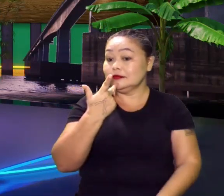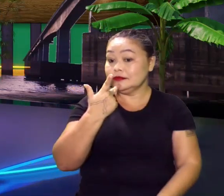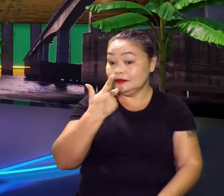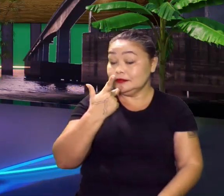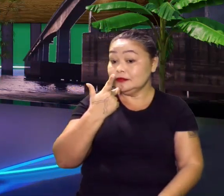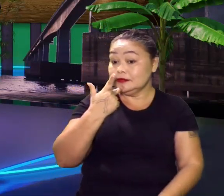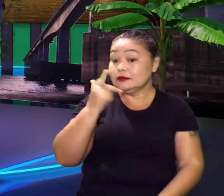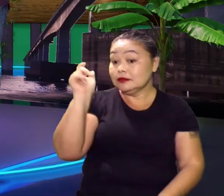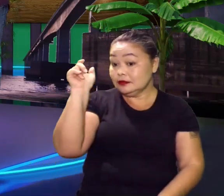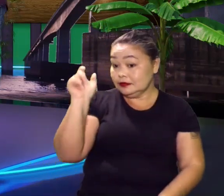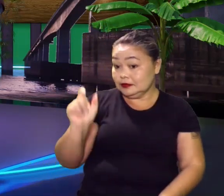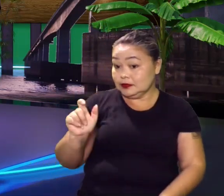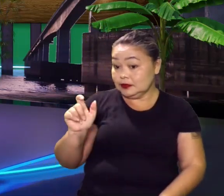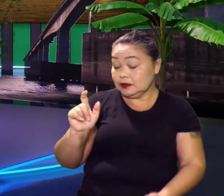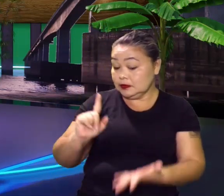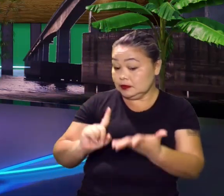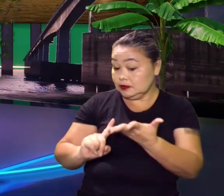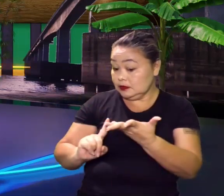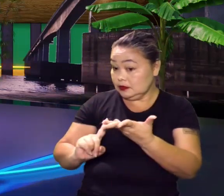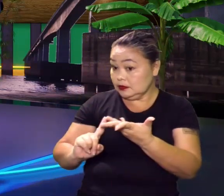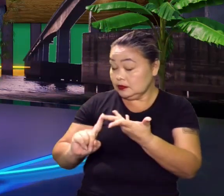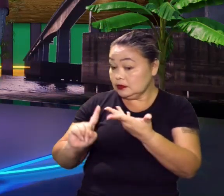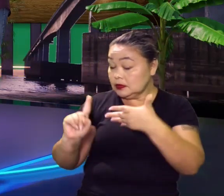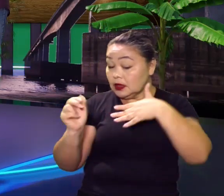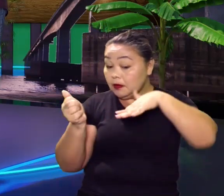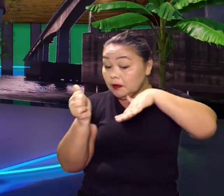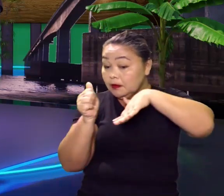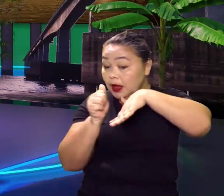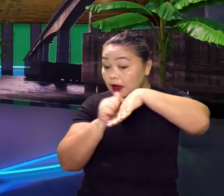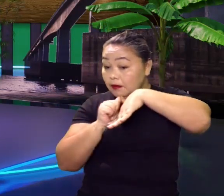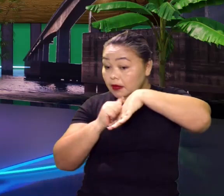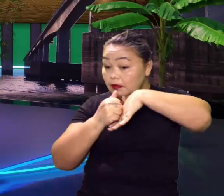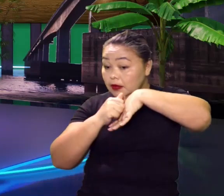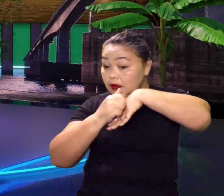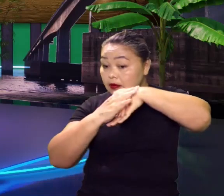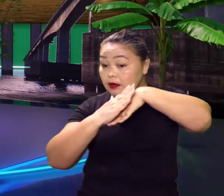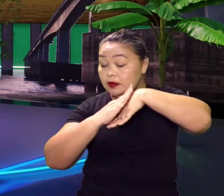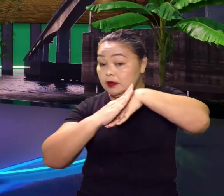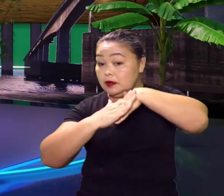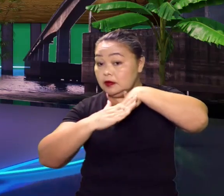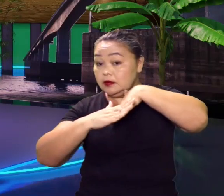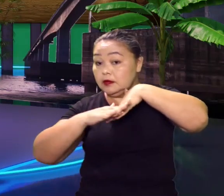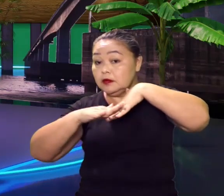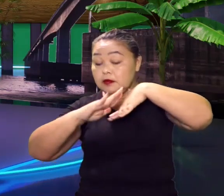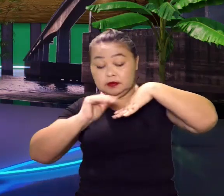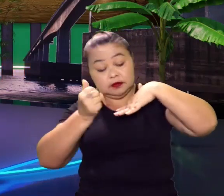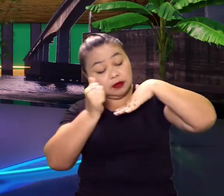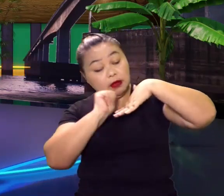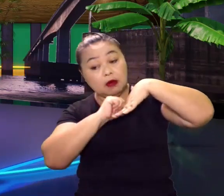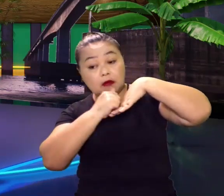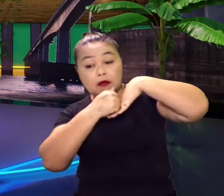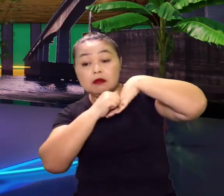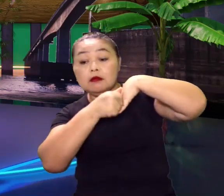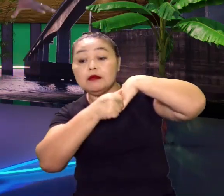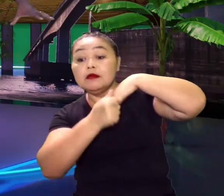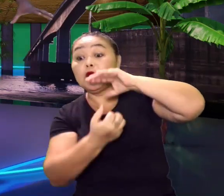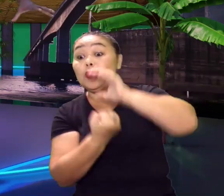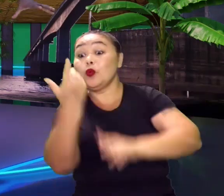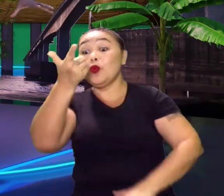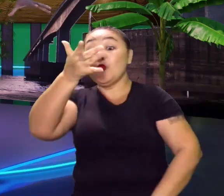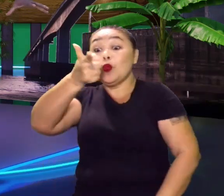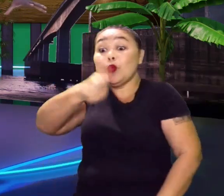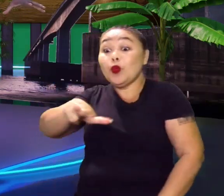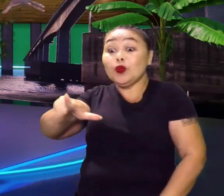esses agentes, eles estão moldando o relevo. Estão moldando o relevo. Ao mesmo tempo que estão moldando, eles estão criando